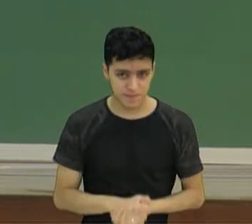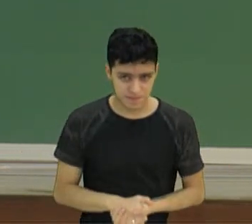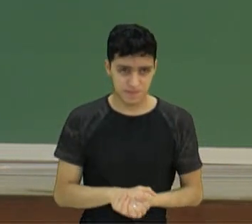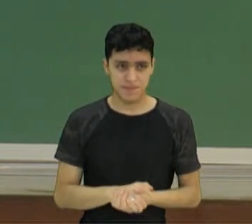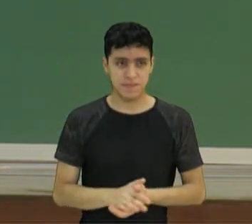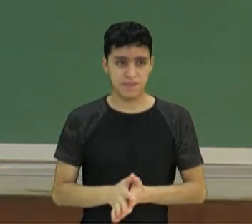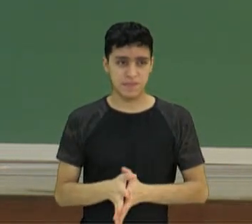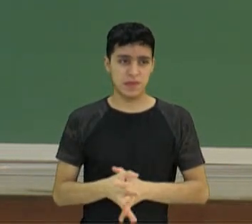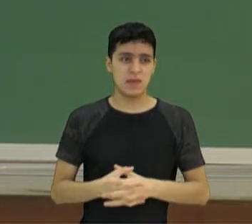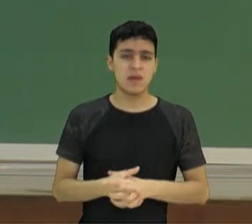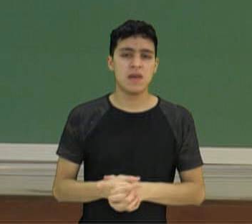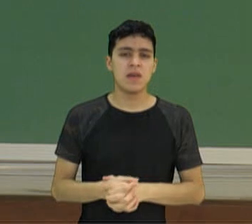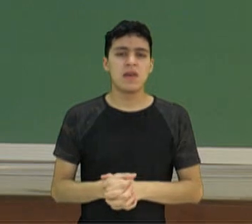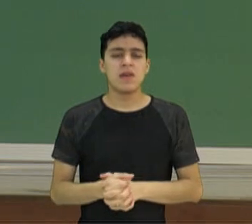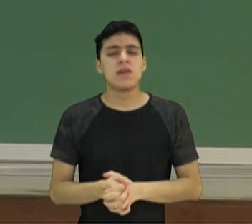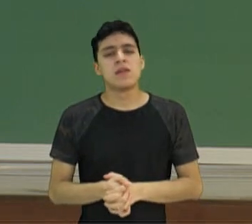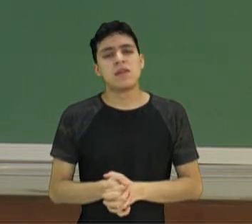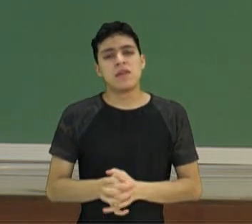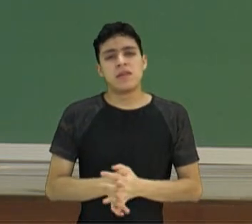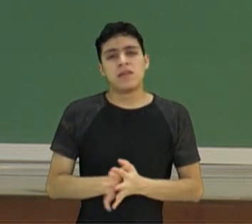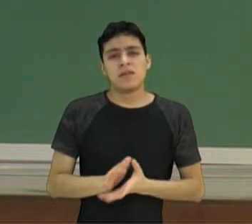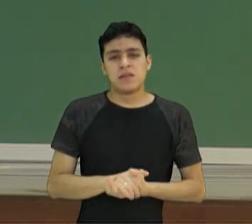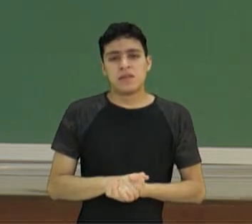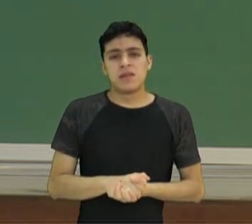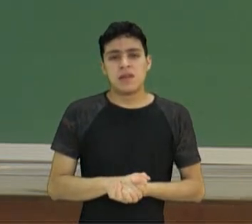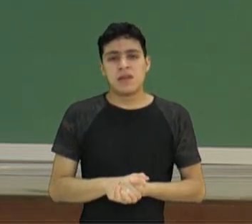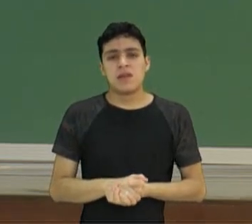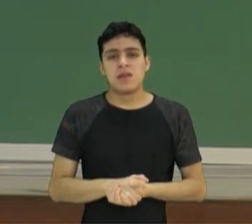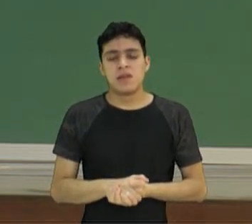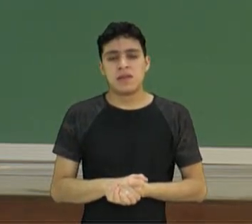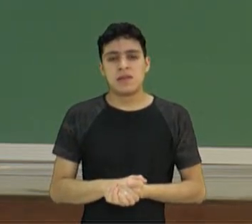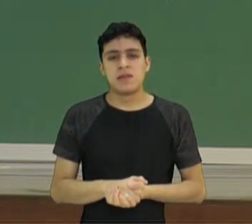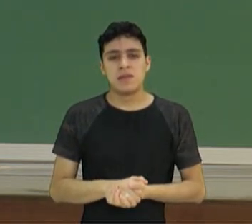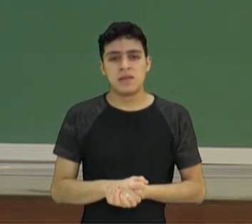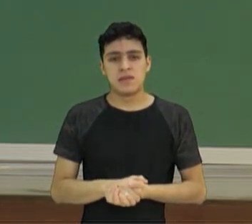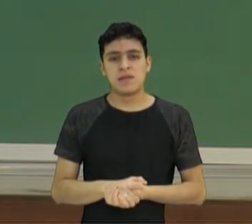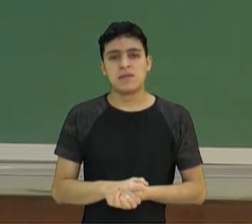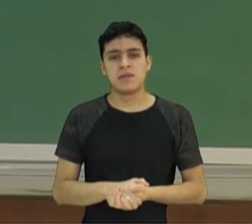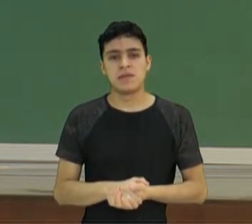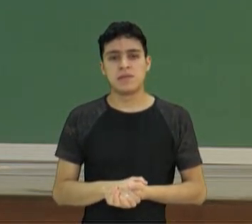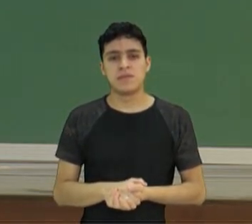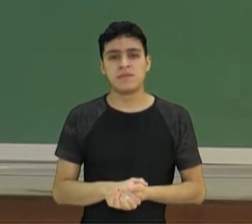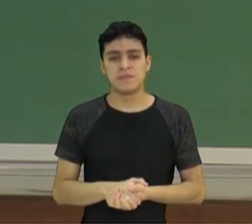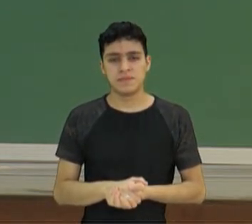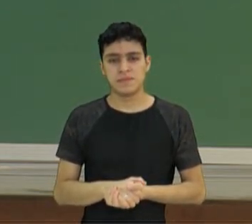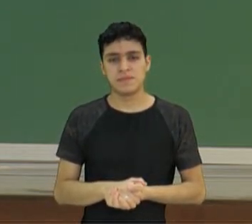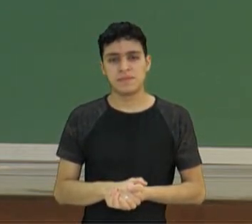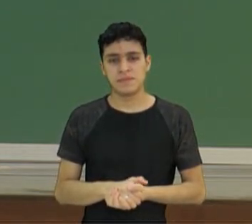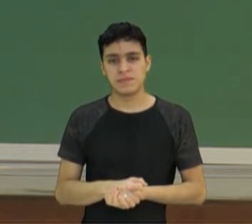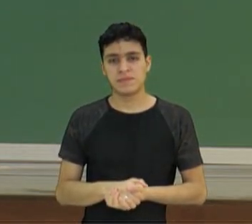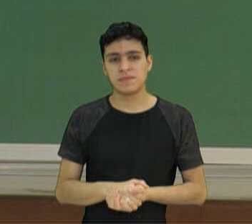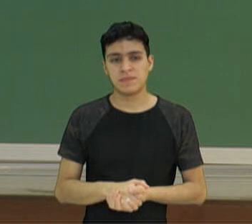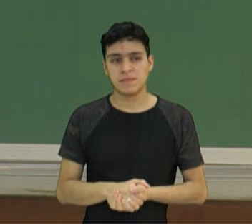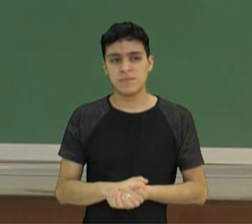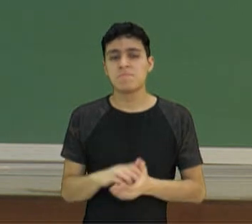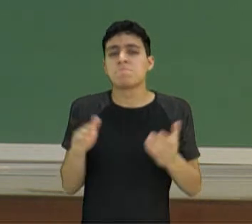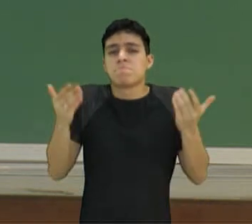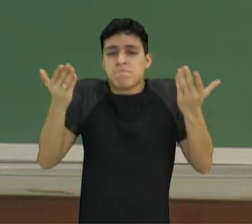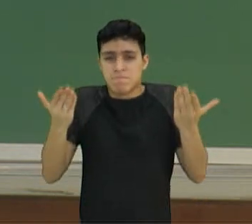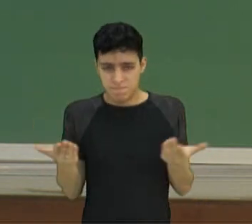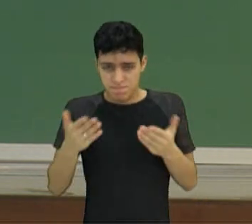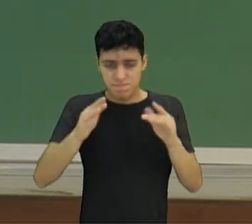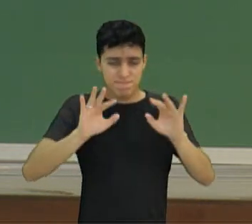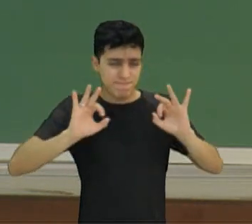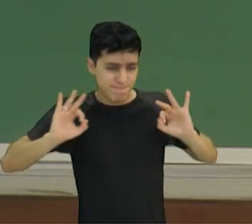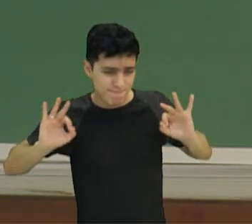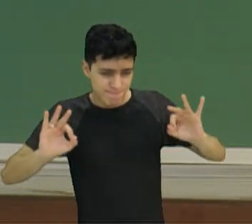fact is, mammograms save lives. Don't let your excuse cost you yours. O fato